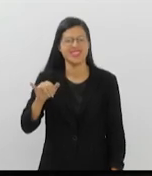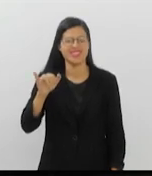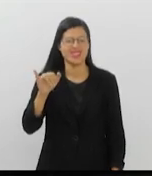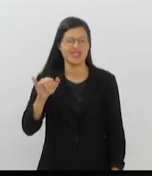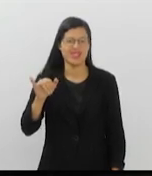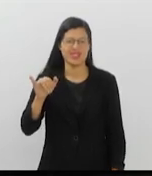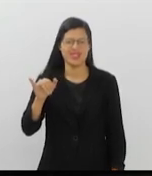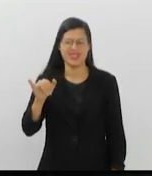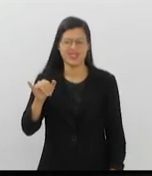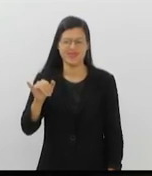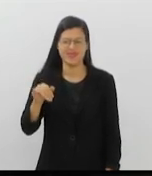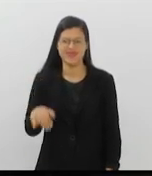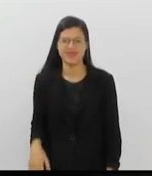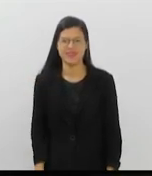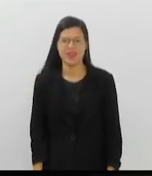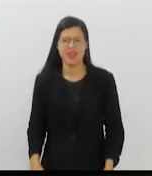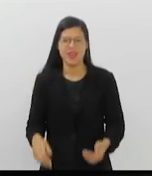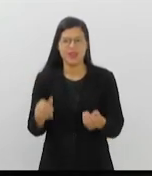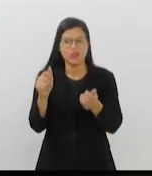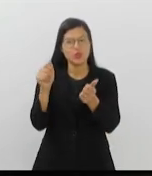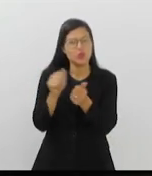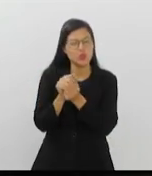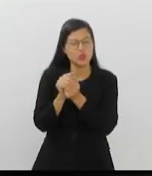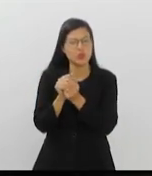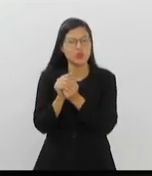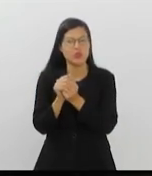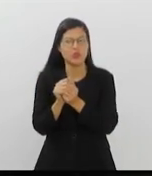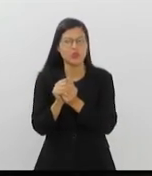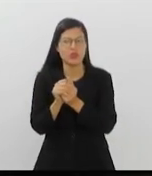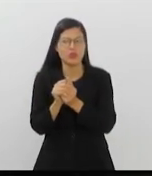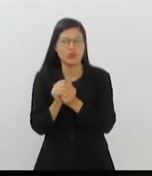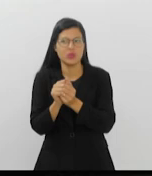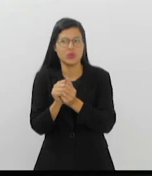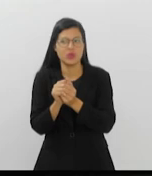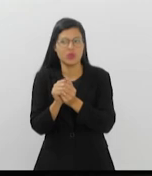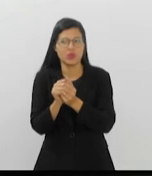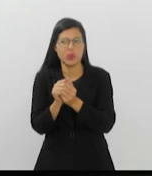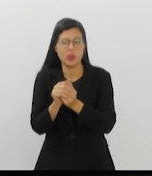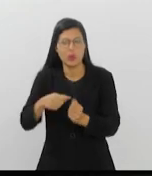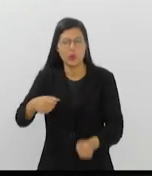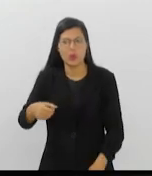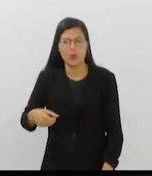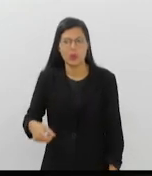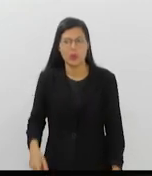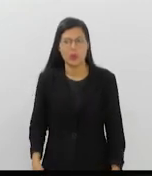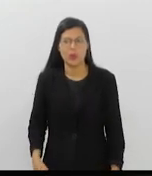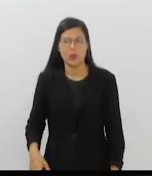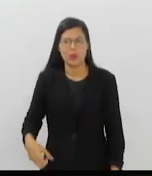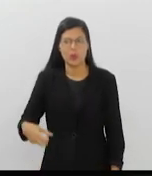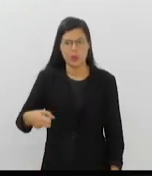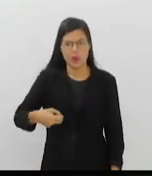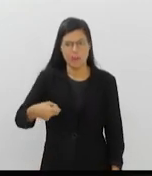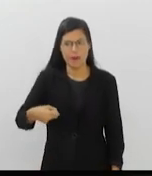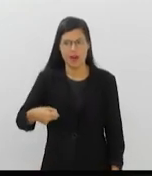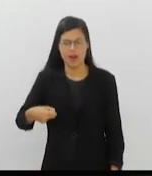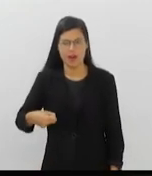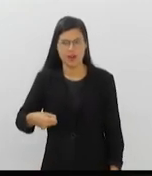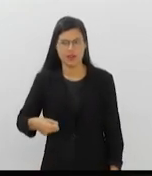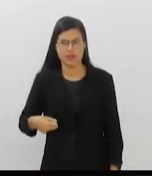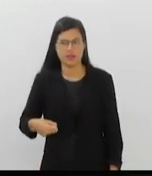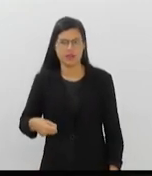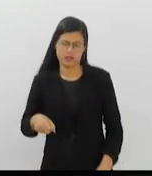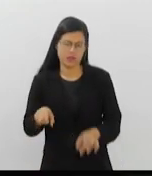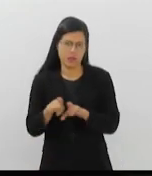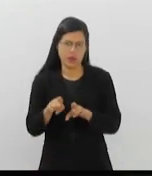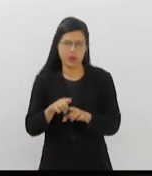Rodriguinho junto com seu carregador de mala do Rodriguinho também tentaram